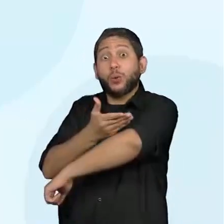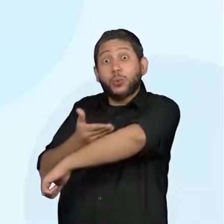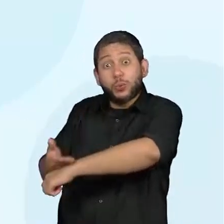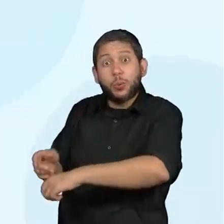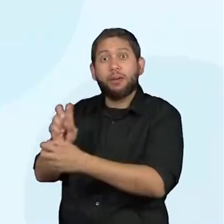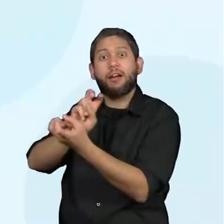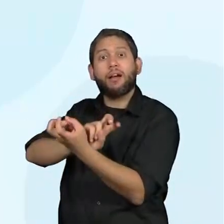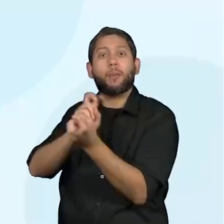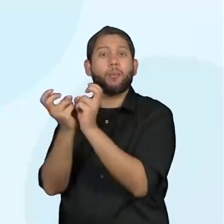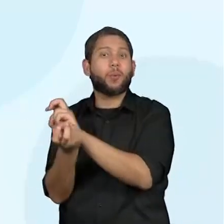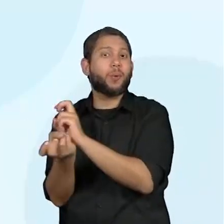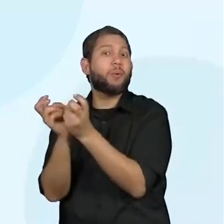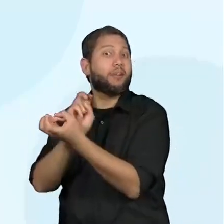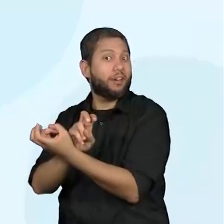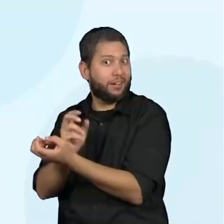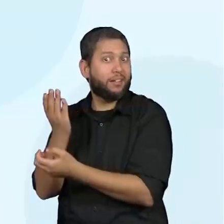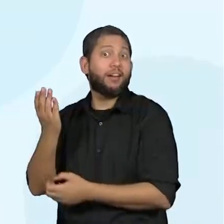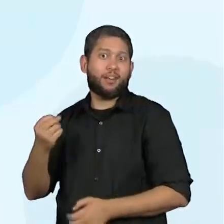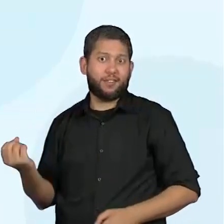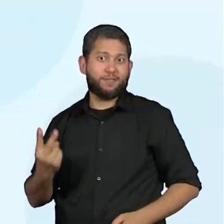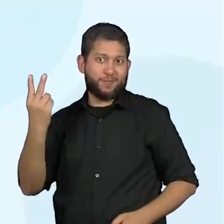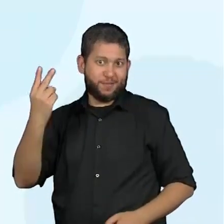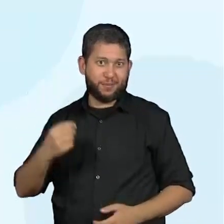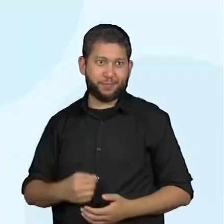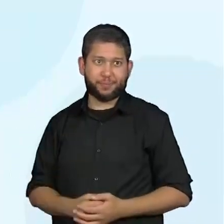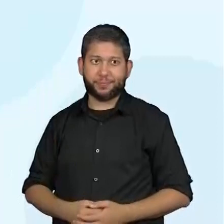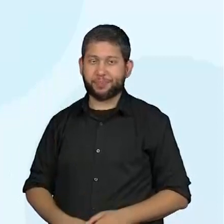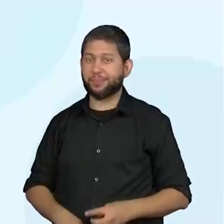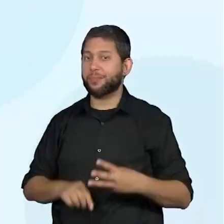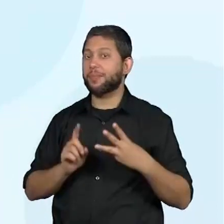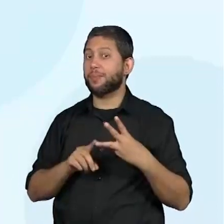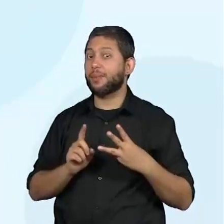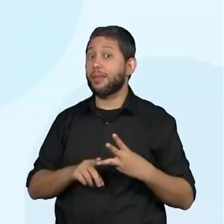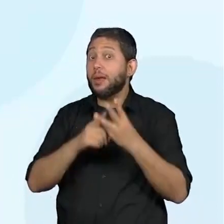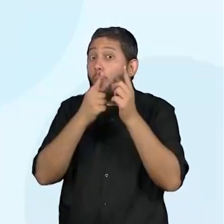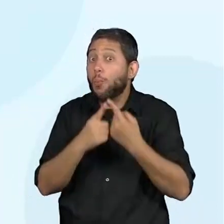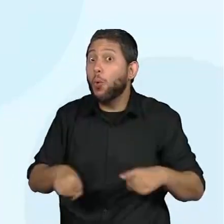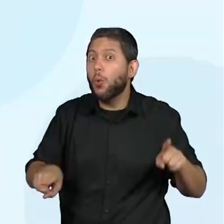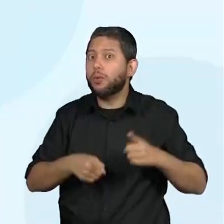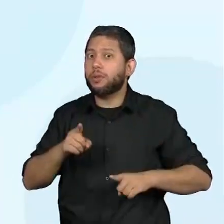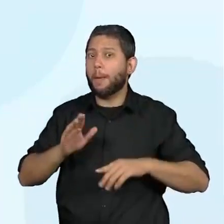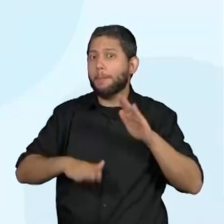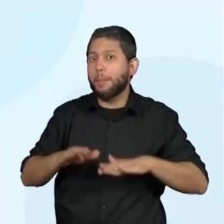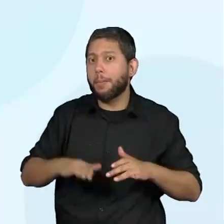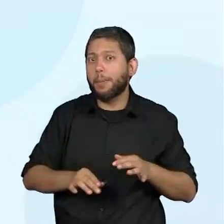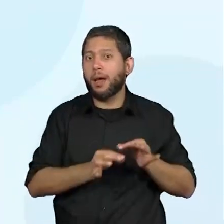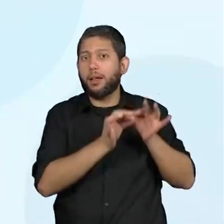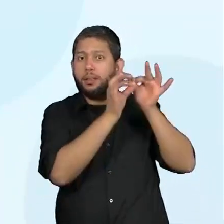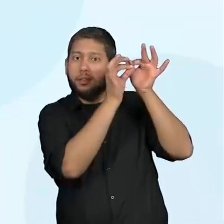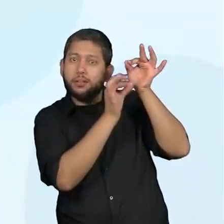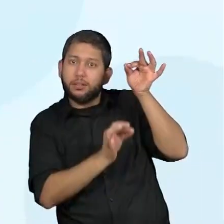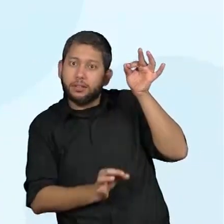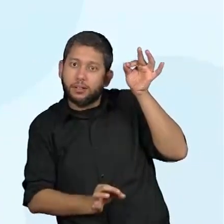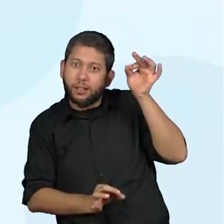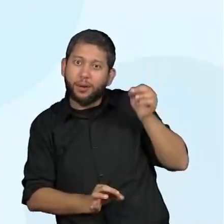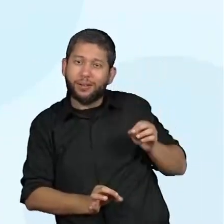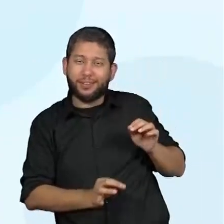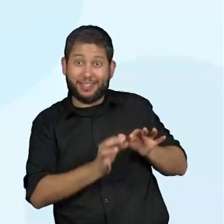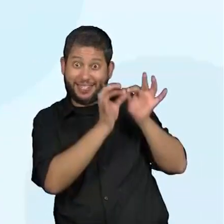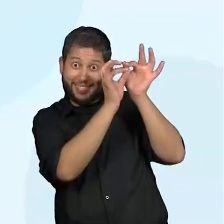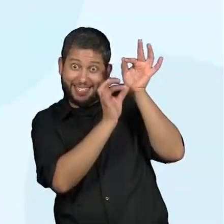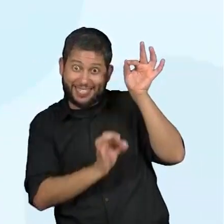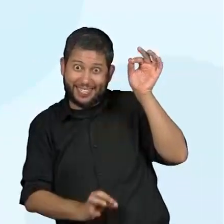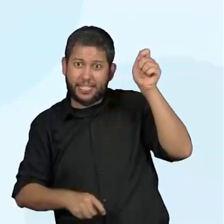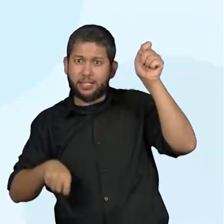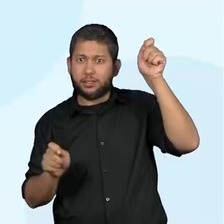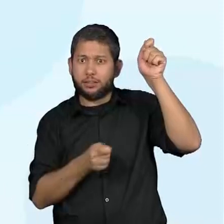cultura. Trouxeram também instrumentos musicais aí, como, olha só, esses que vocês estão vendo